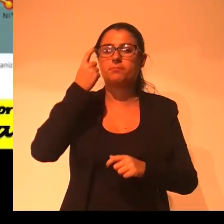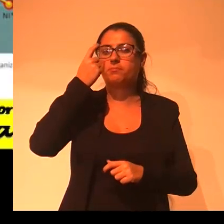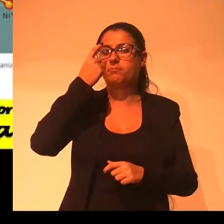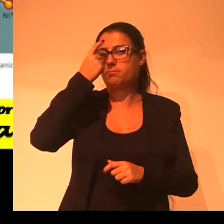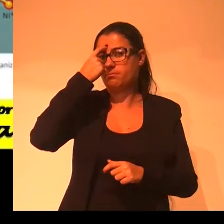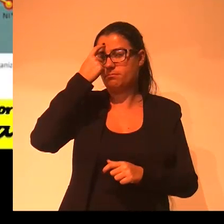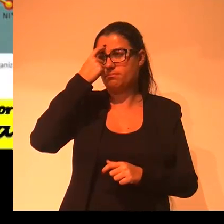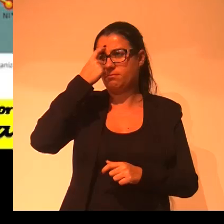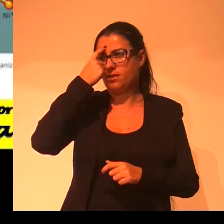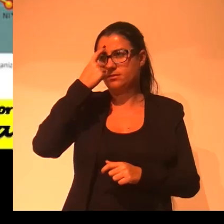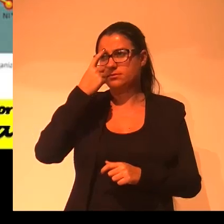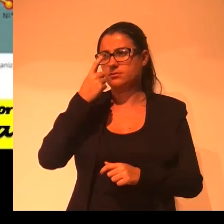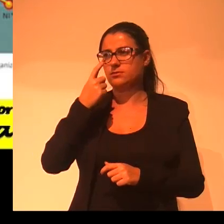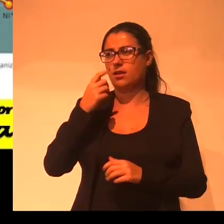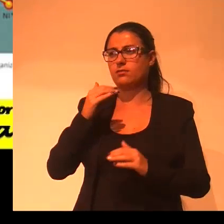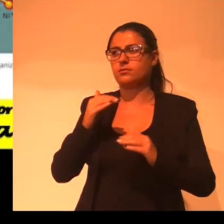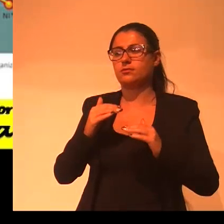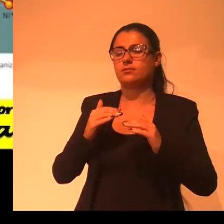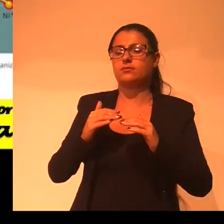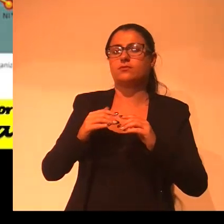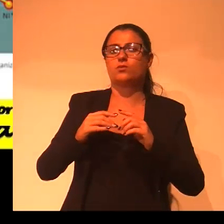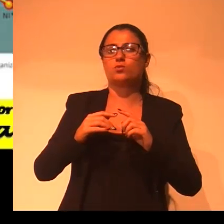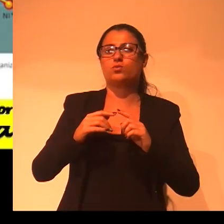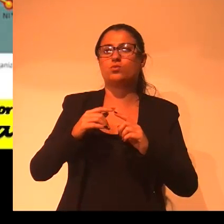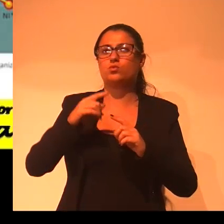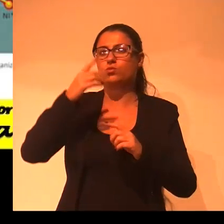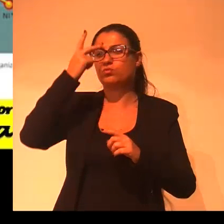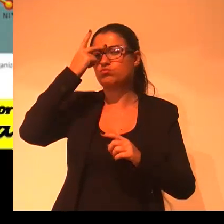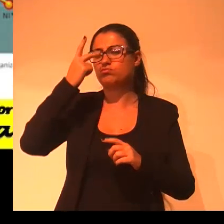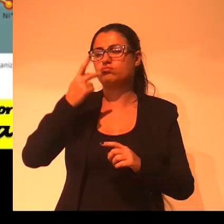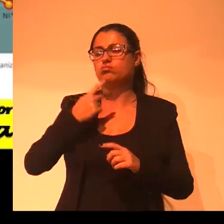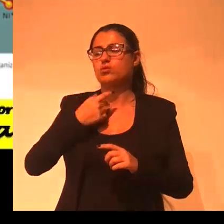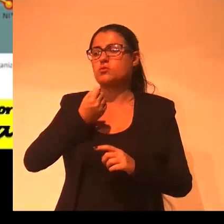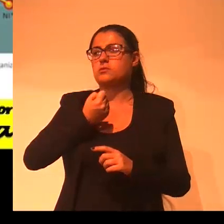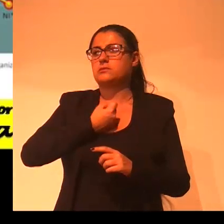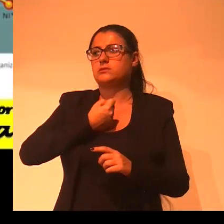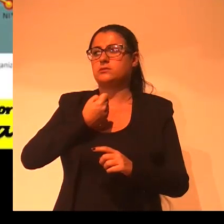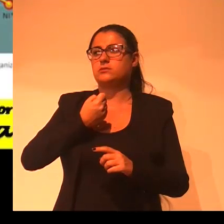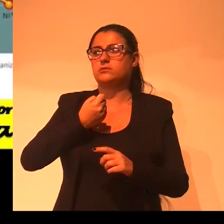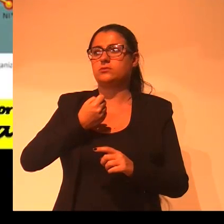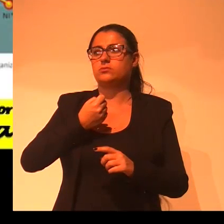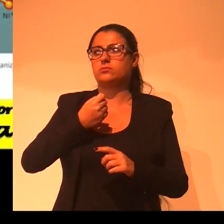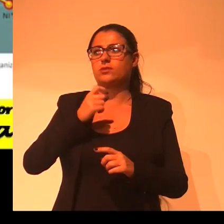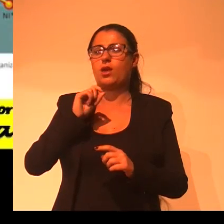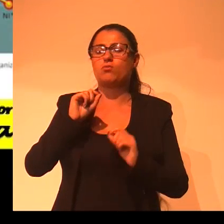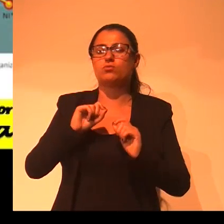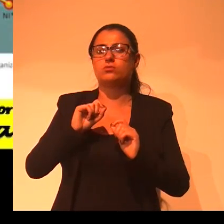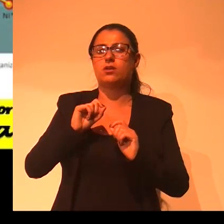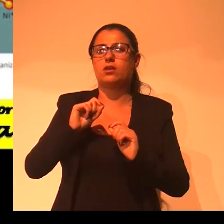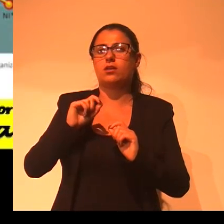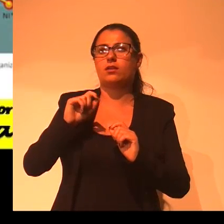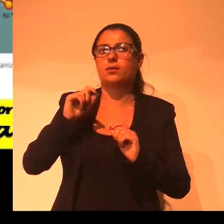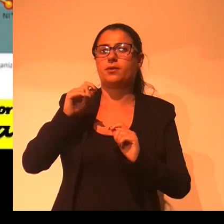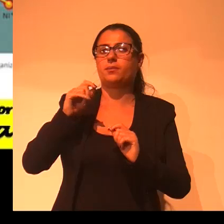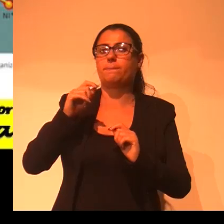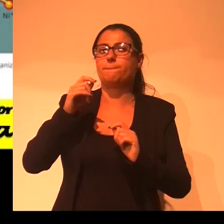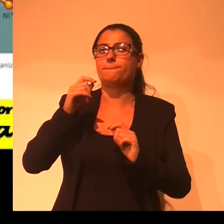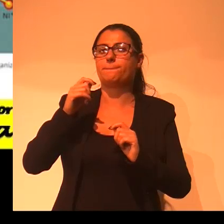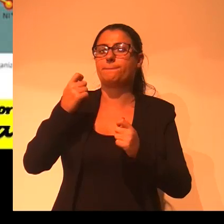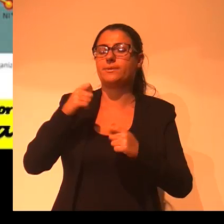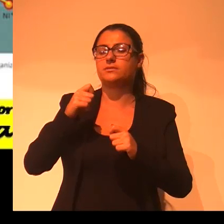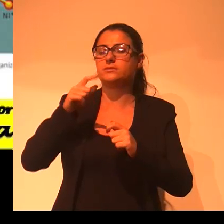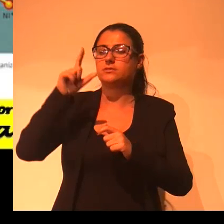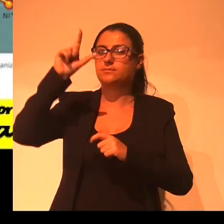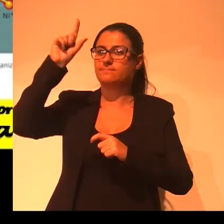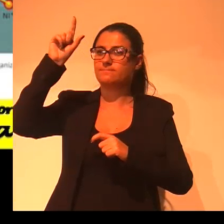mais escuro, que é o óbito por suicídio, ele se mantém. O ideal seria que ele diminuísse. A gente não pode